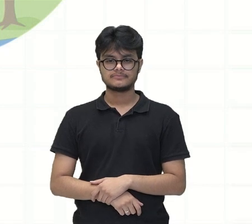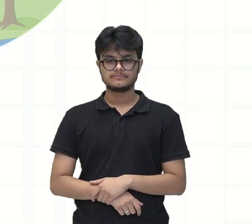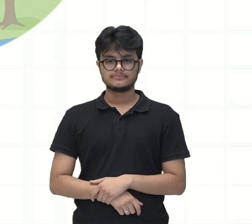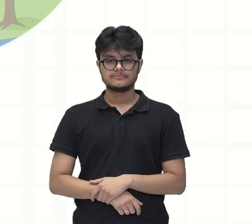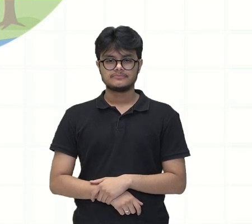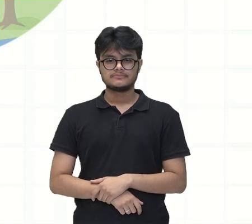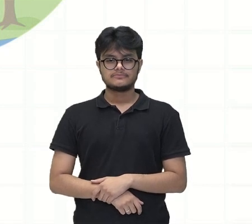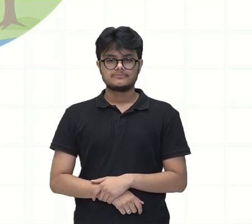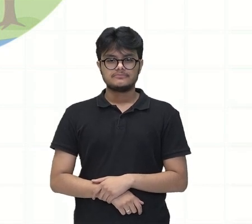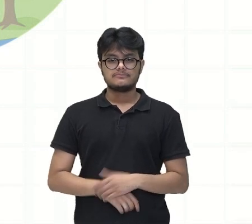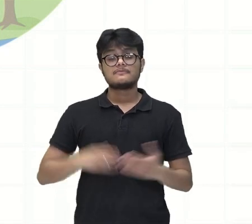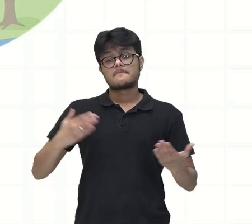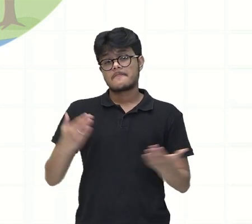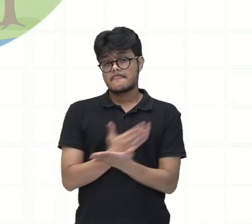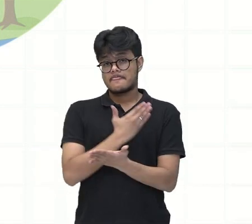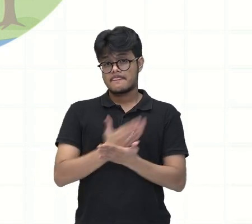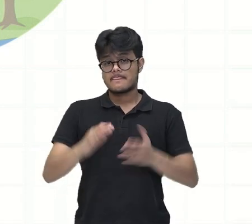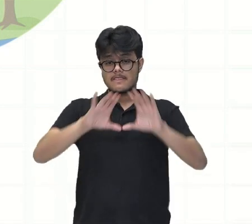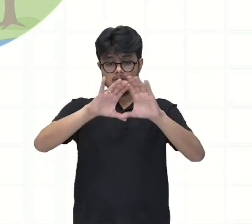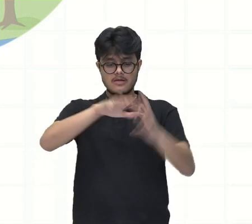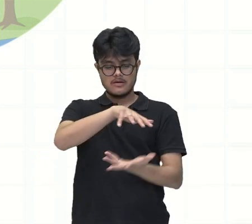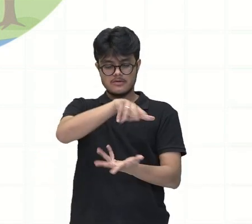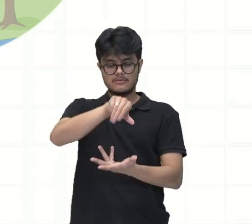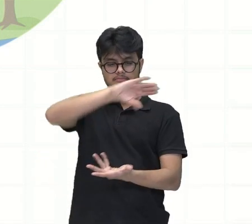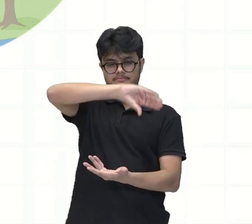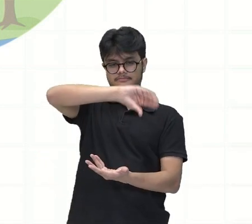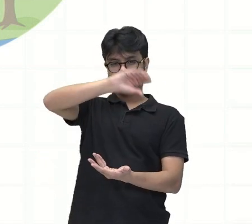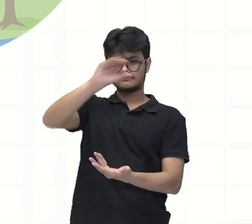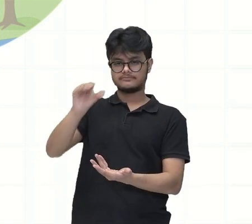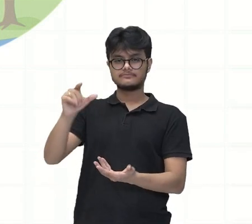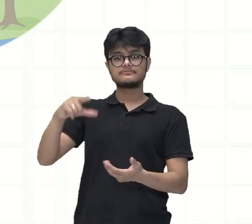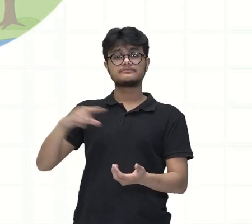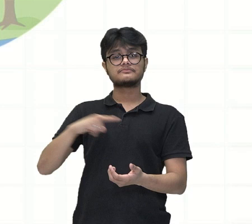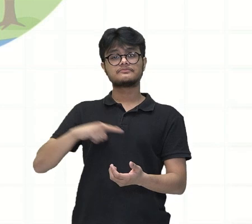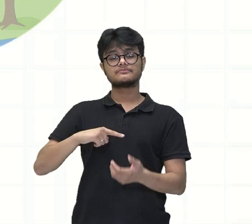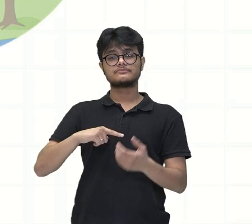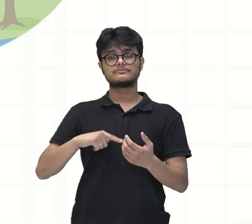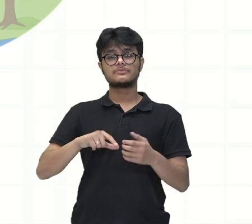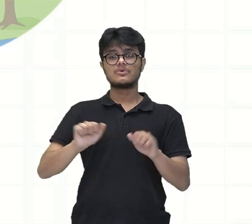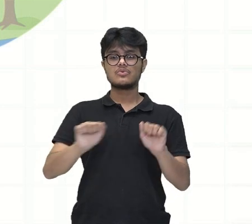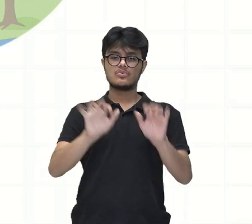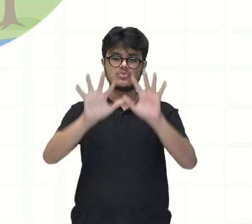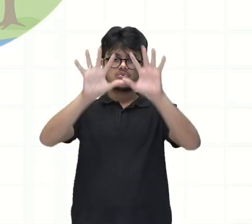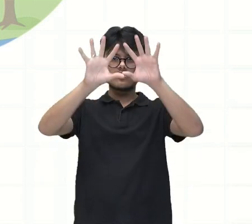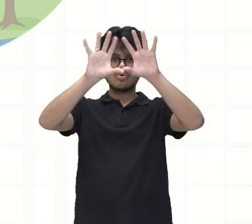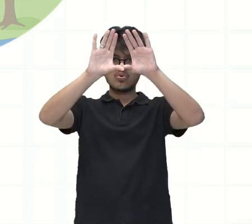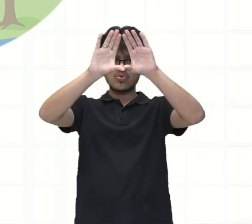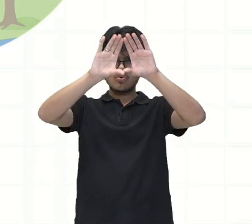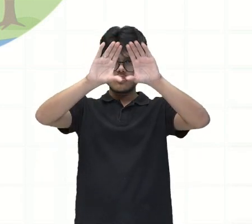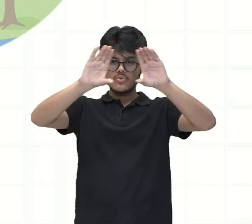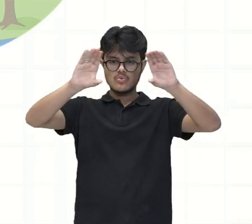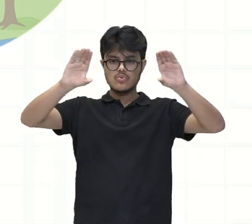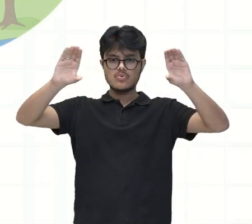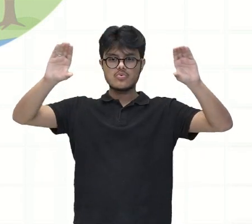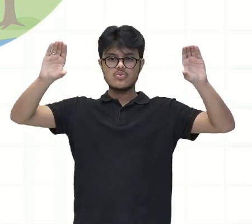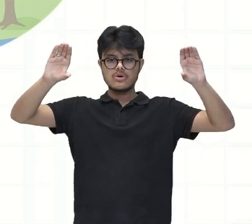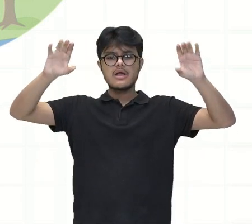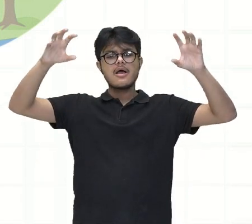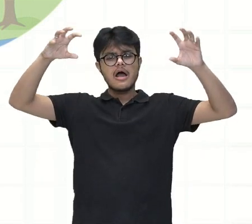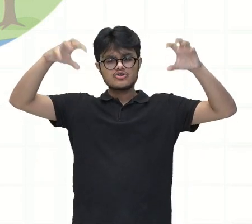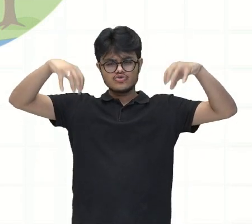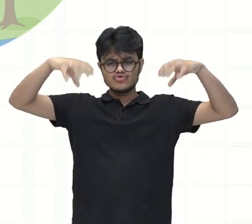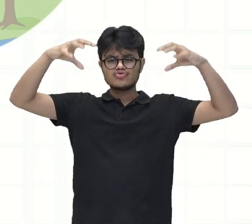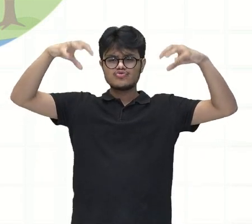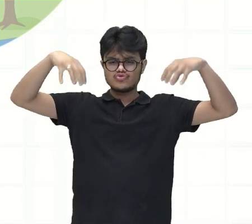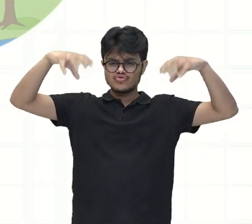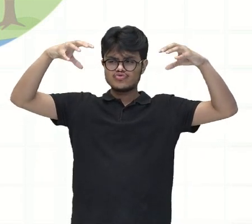altas camadas da atmosfera vai acontecer ali condensação e posterior